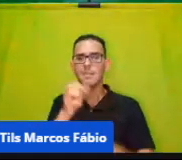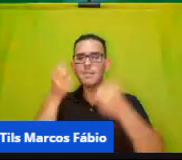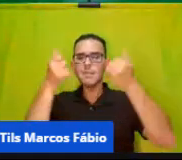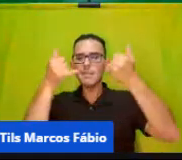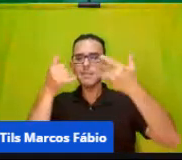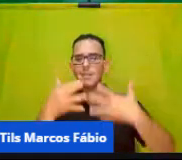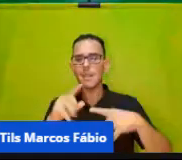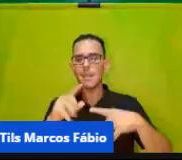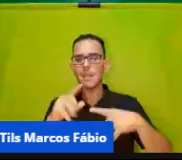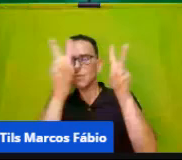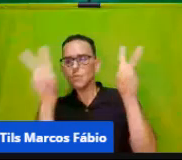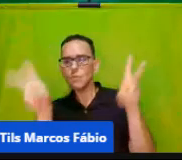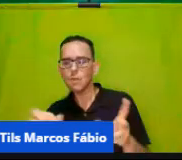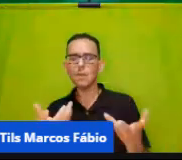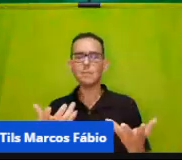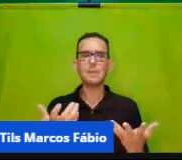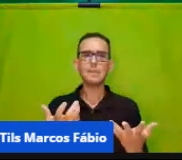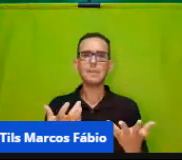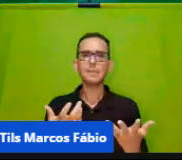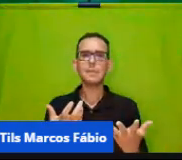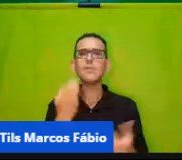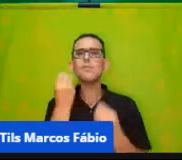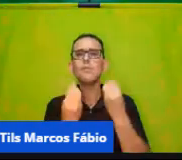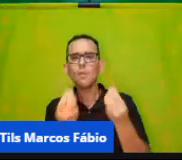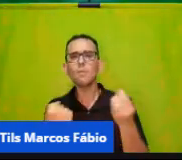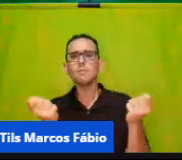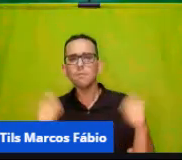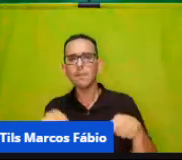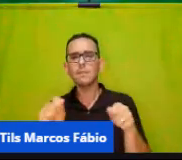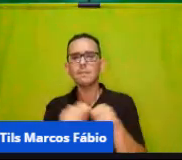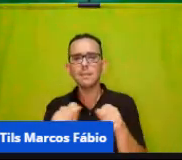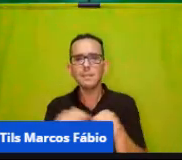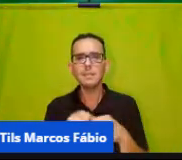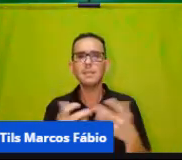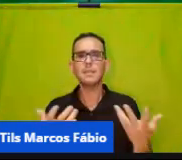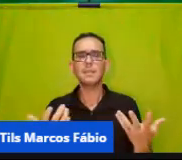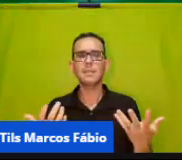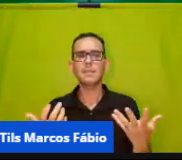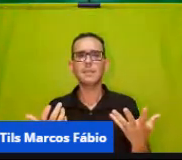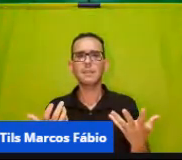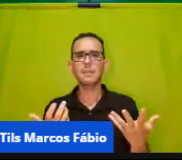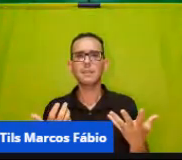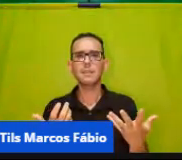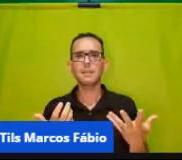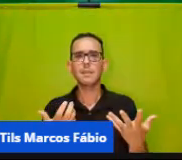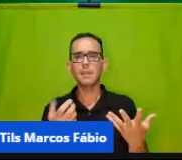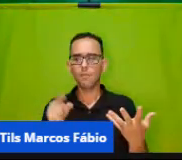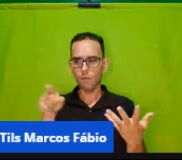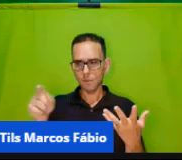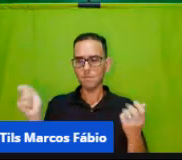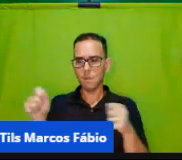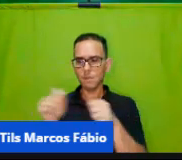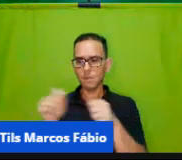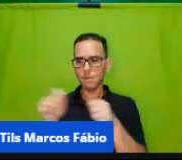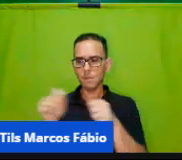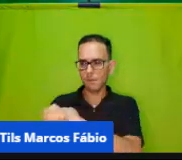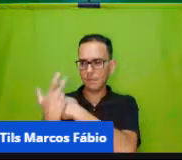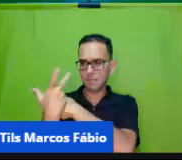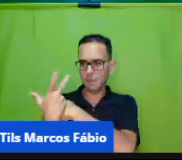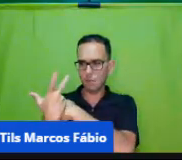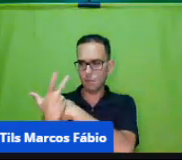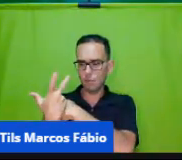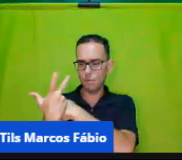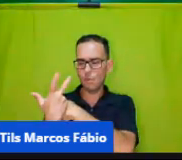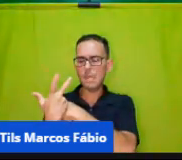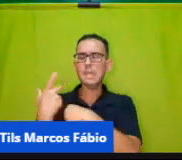respeito de como que faz essa... como que o senhor faz essa gravação, né, em relação a isso, e porque